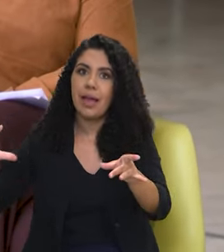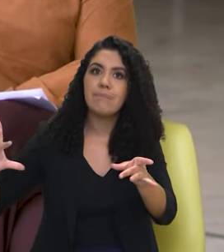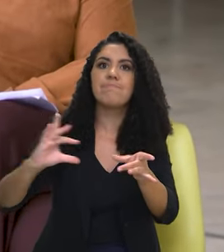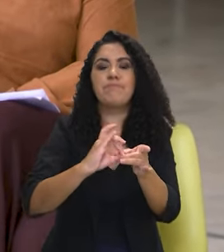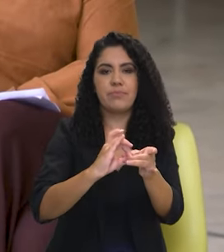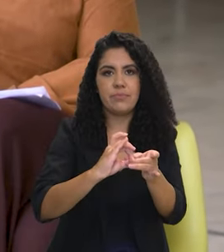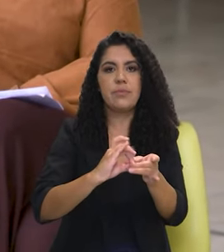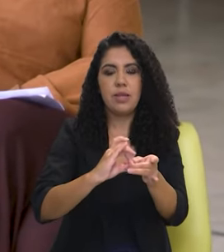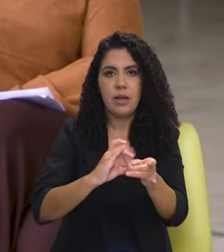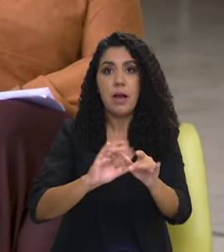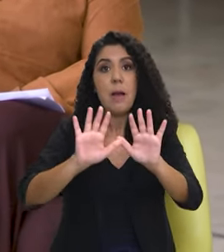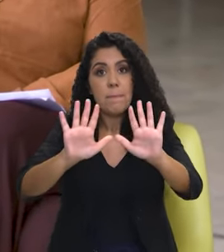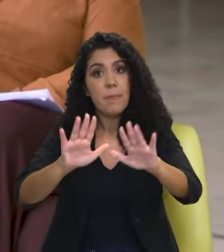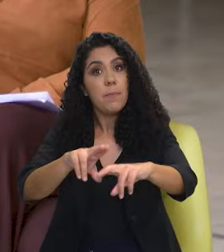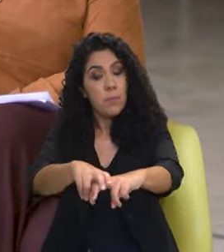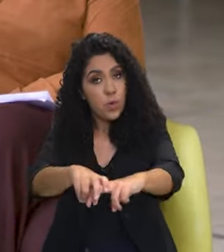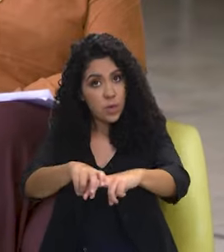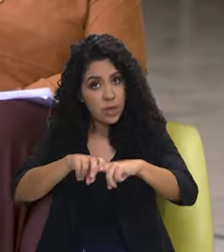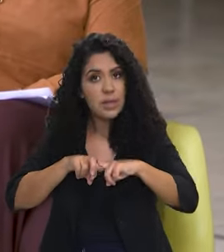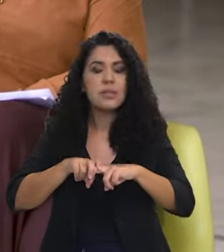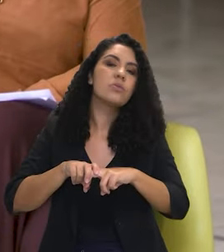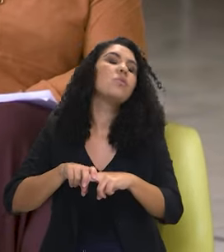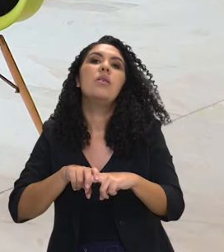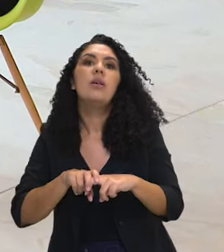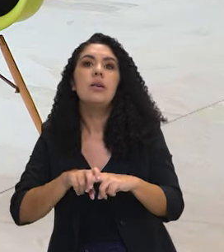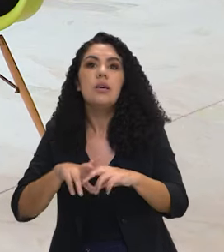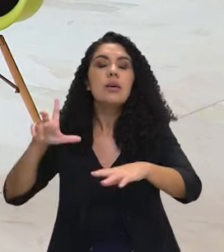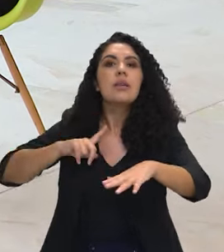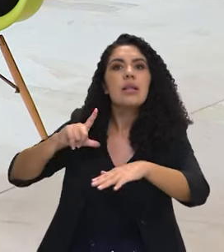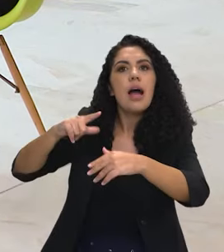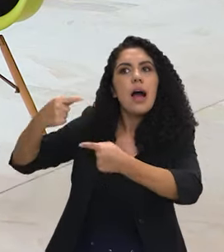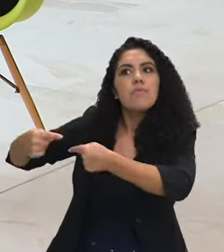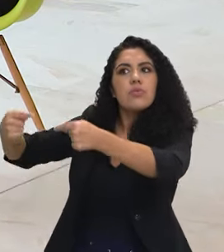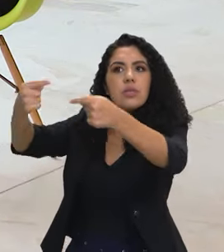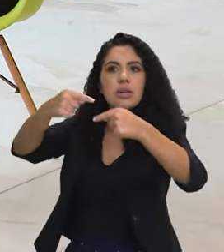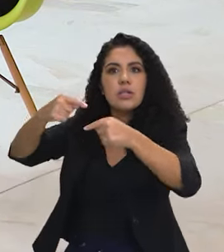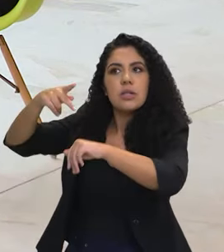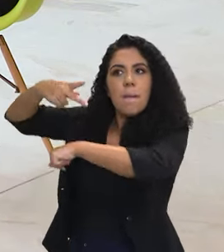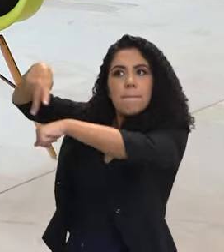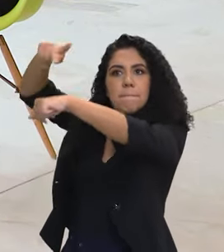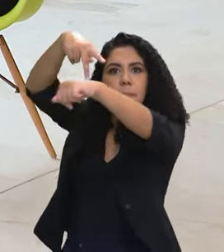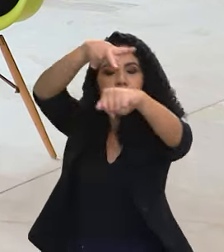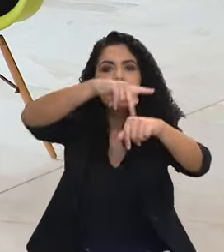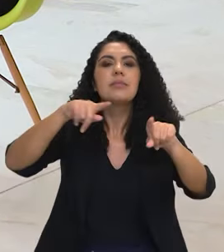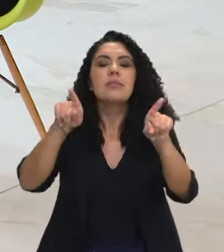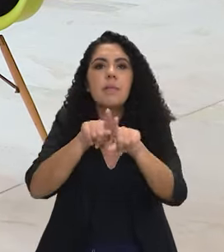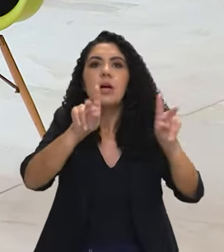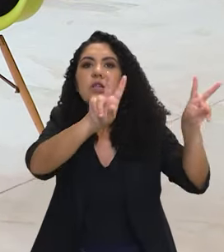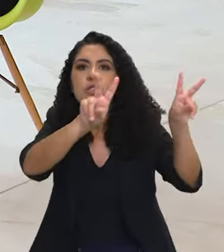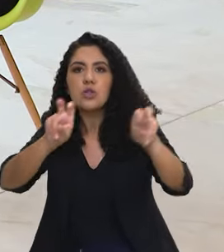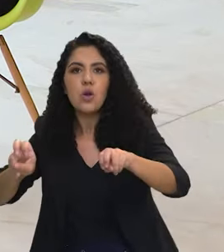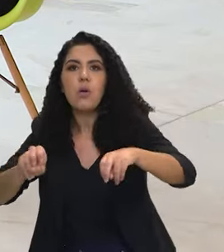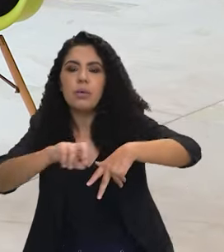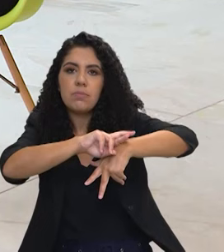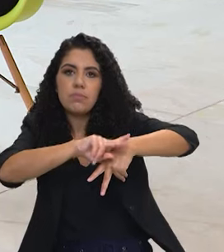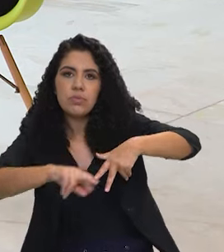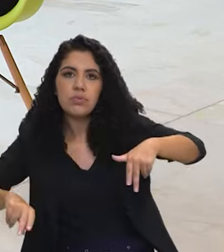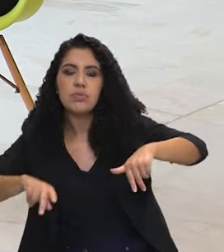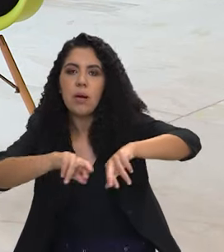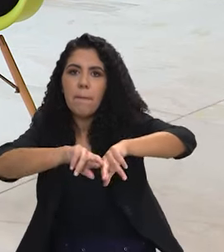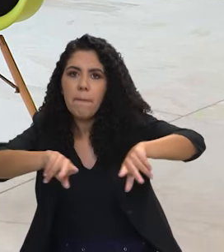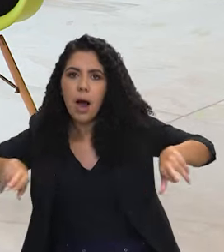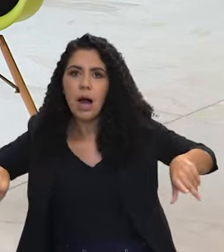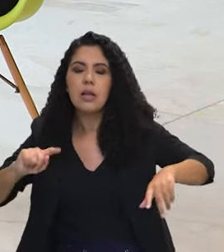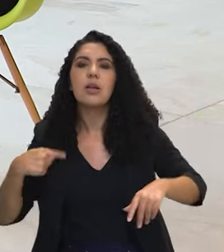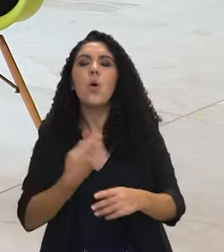objetivos conjuntamente. Em razão disso, na política externa, nós temos a transversalização de raça e gênero como um objetivo a